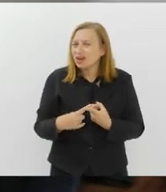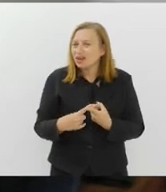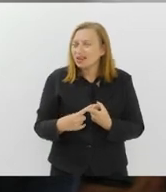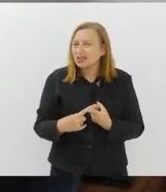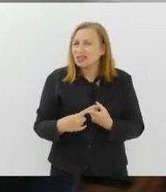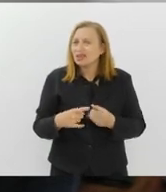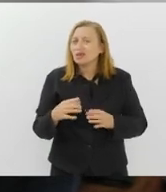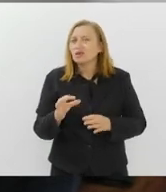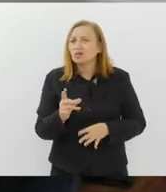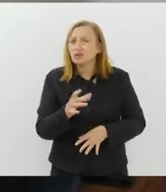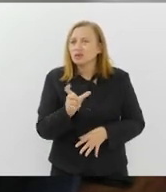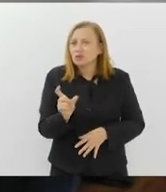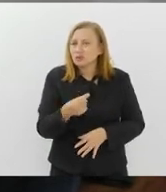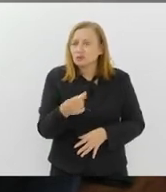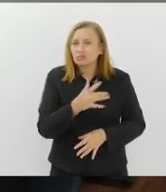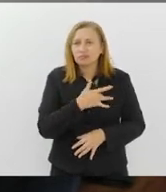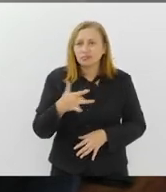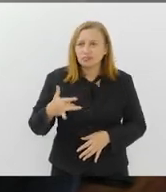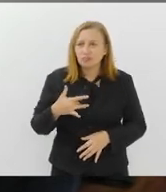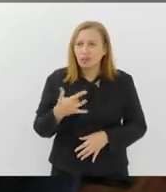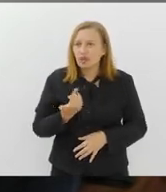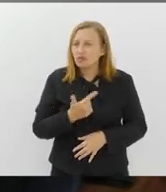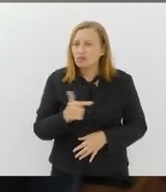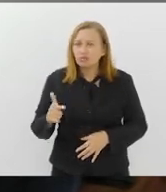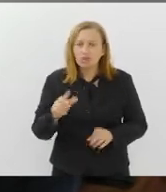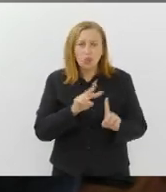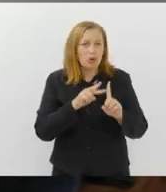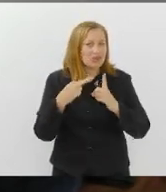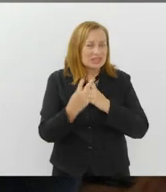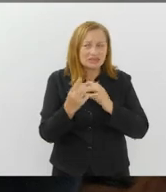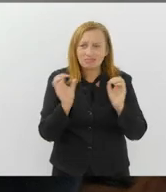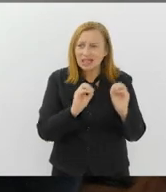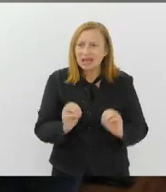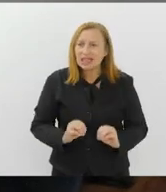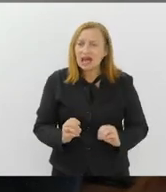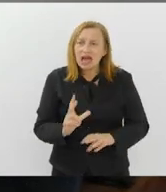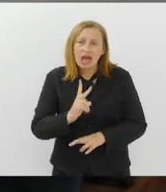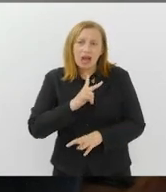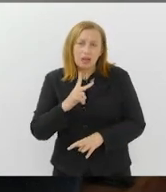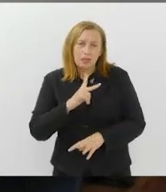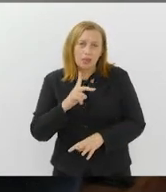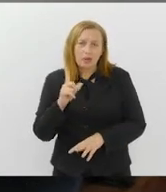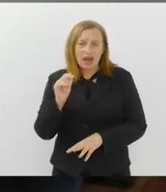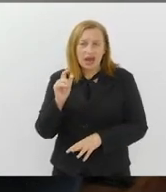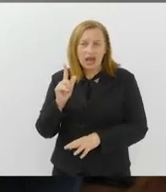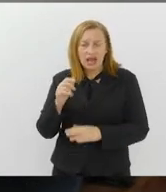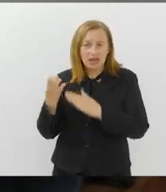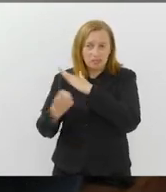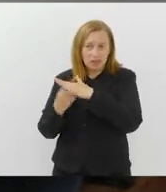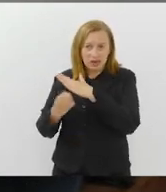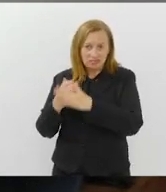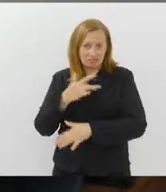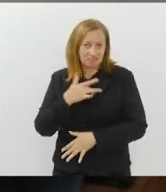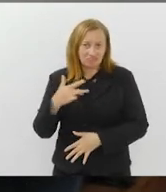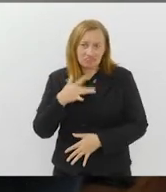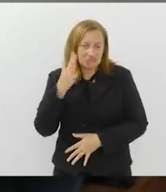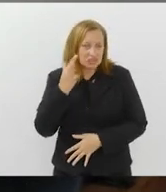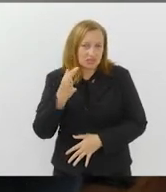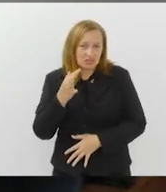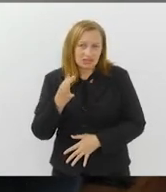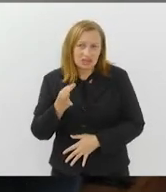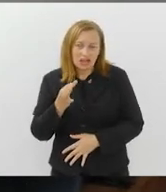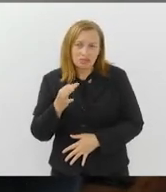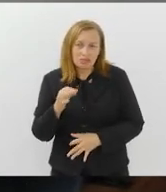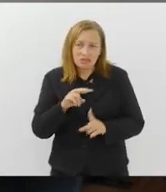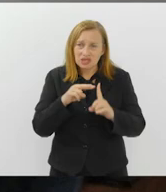os planos de saúde não têm uma visão, né, e a própria Agência Nacional de Saúde, infelizmente, não tem uma visão de que